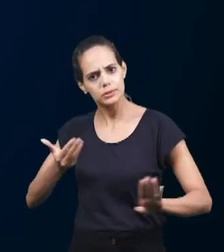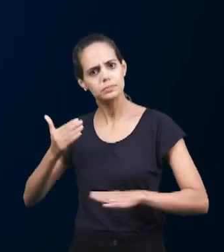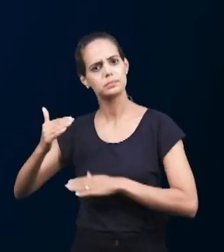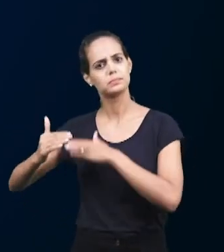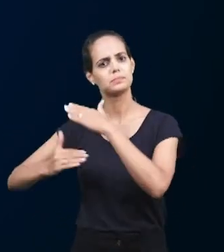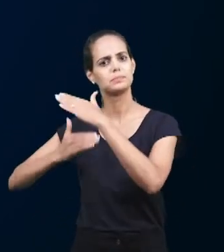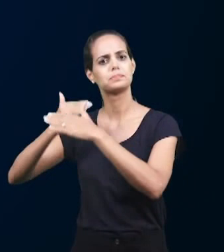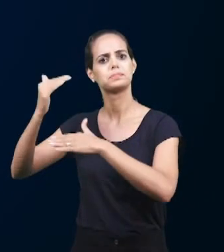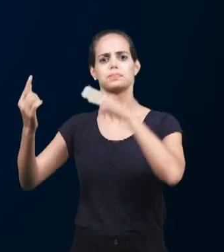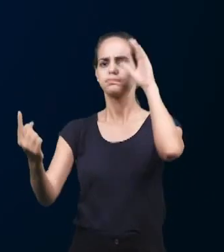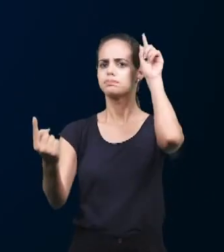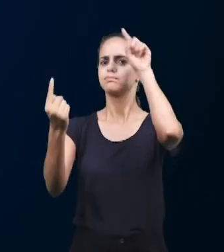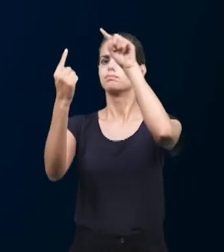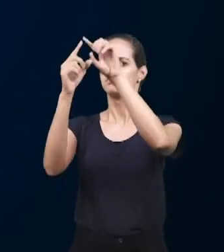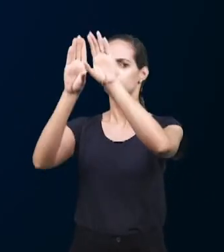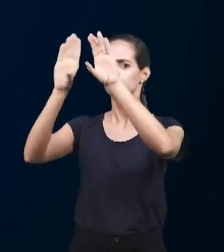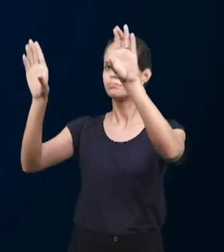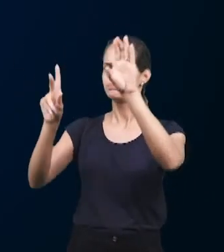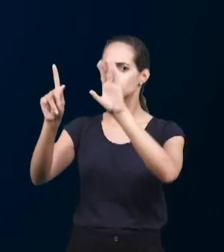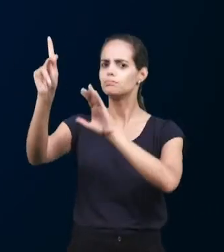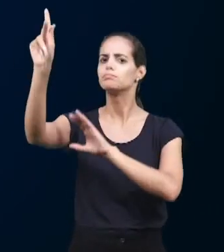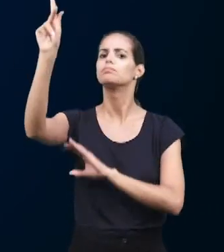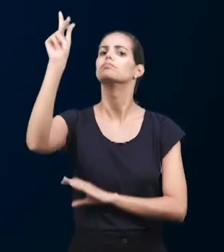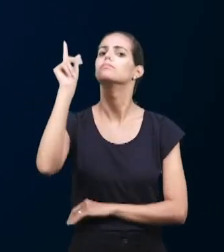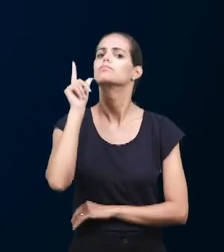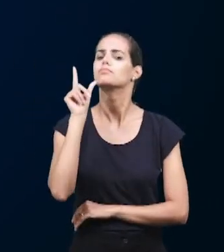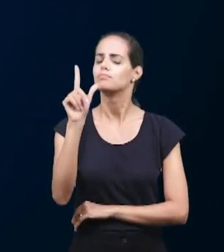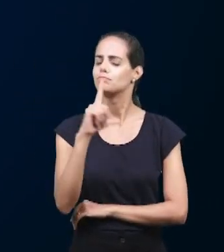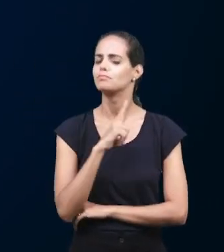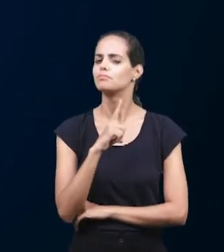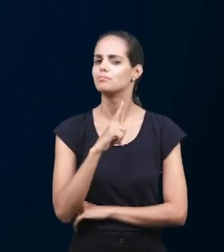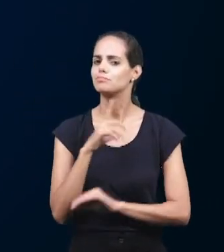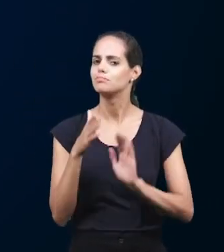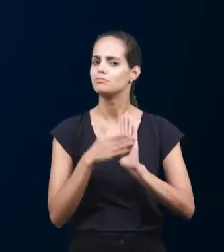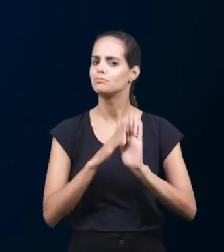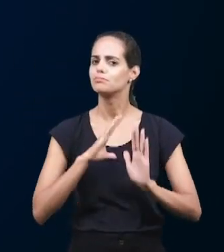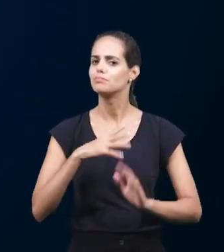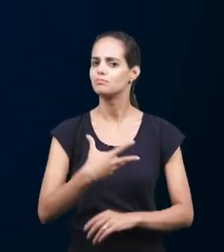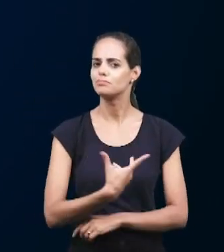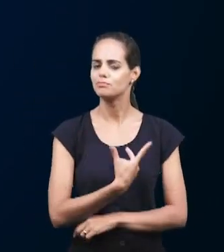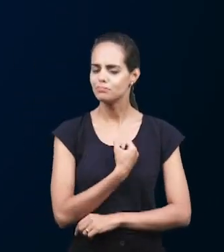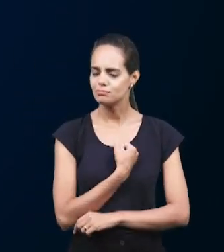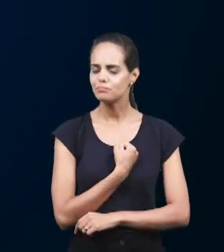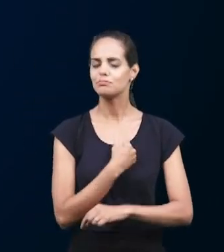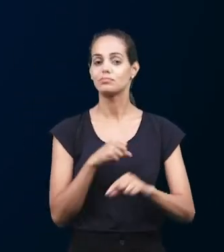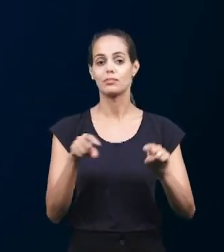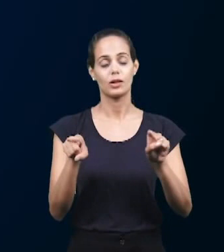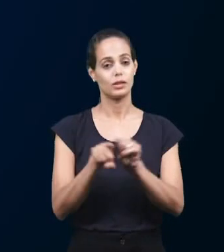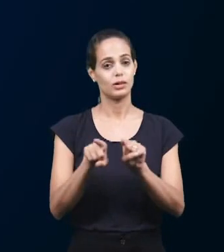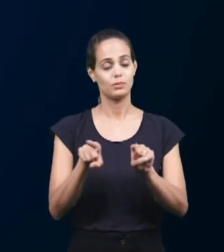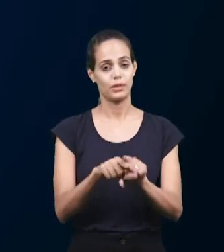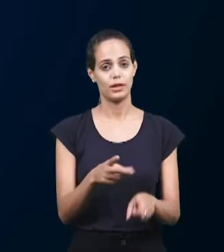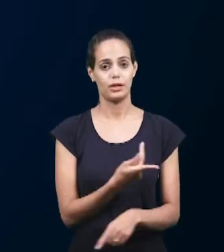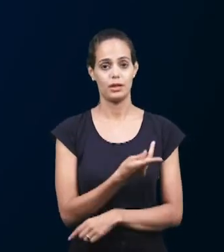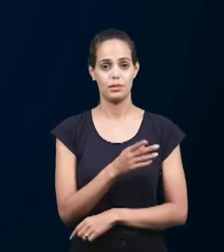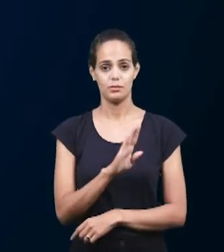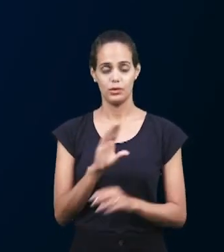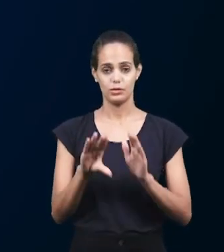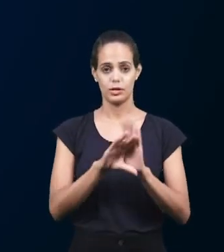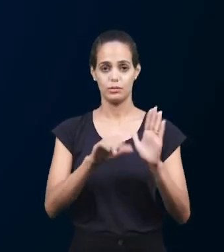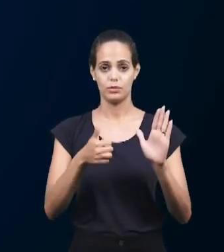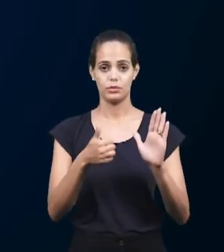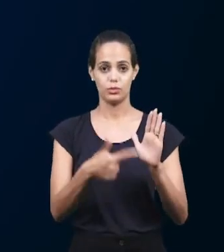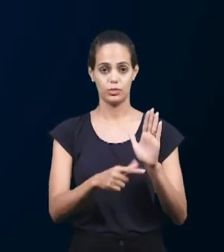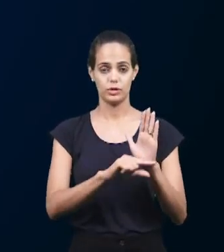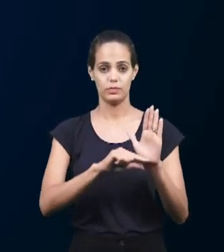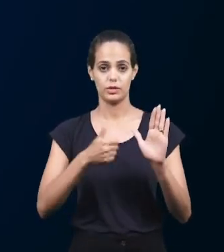fim, alcançarmos a vida eterna com Deus, que é o objetivo do projeto de salvação. E também podemos encontrar em Hebreus capítulo